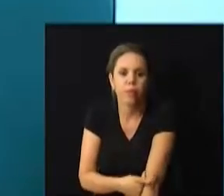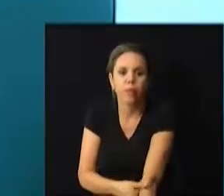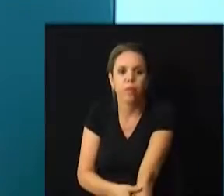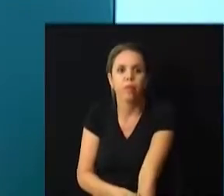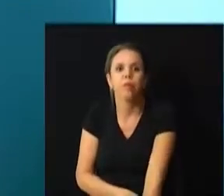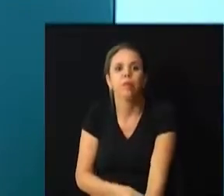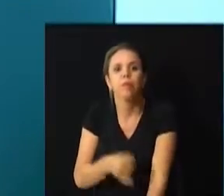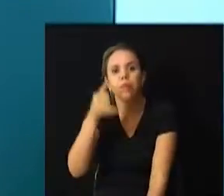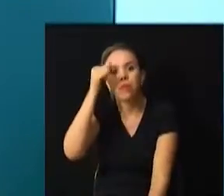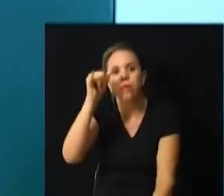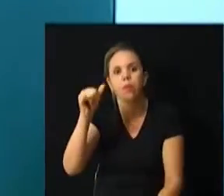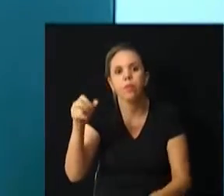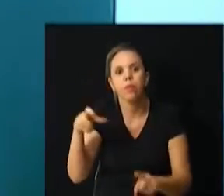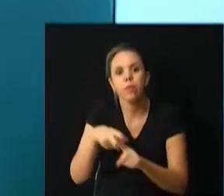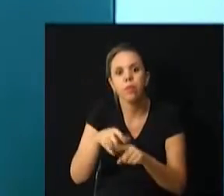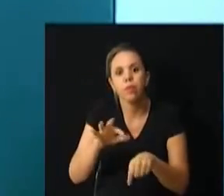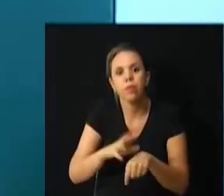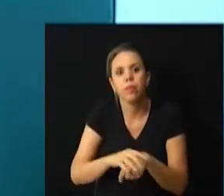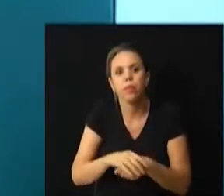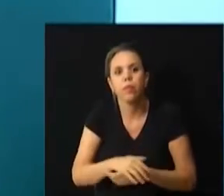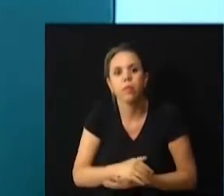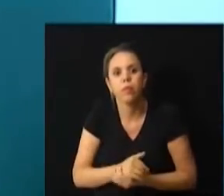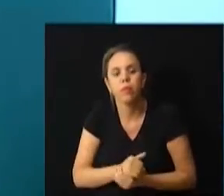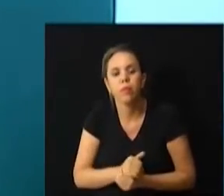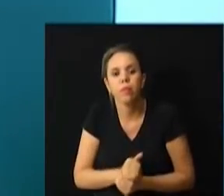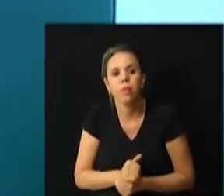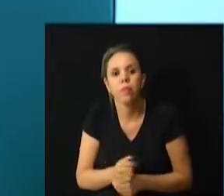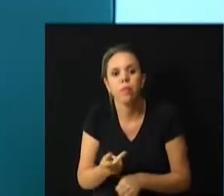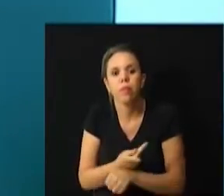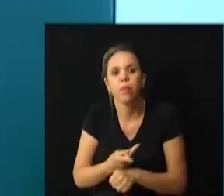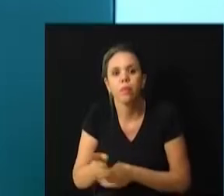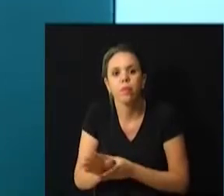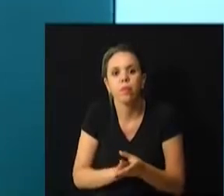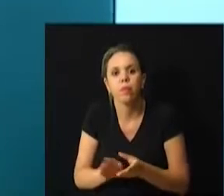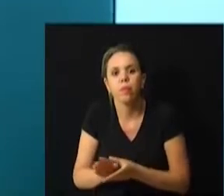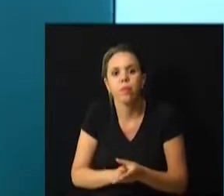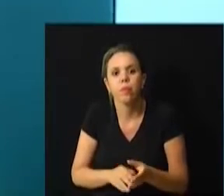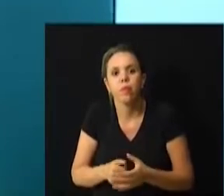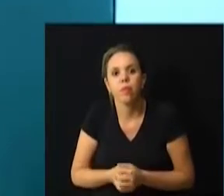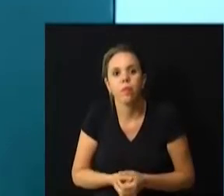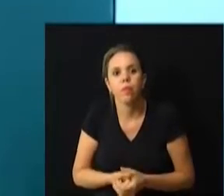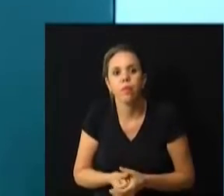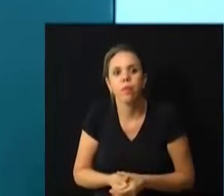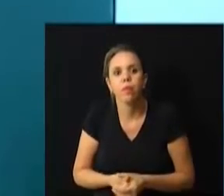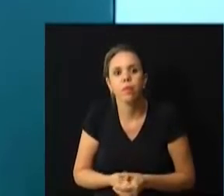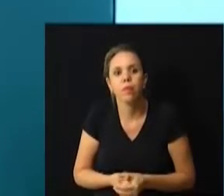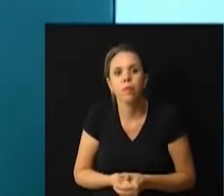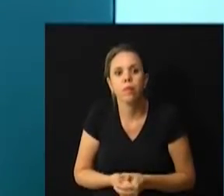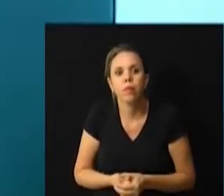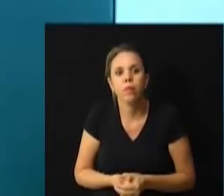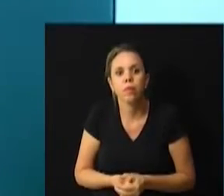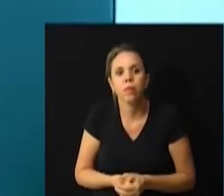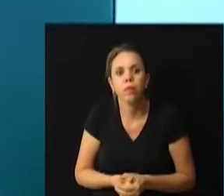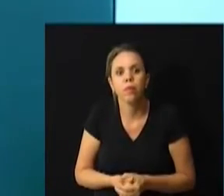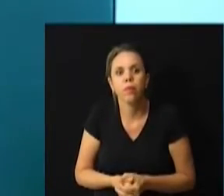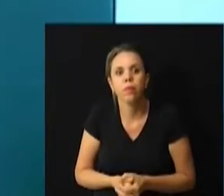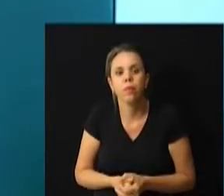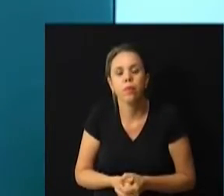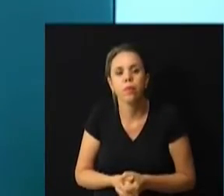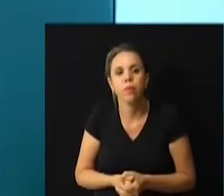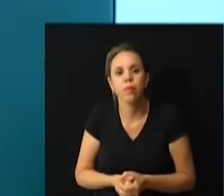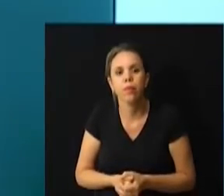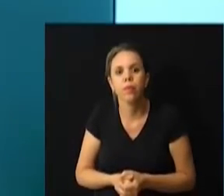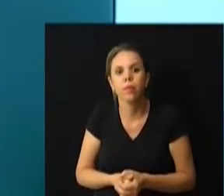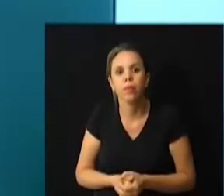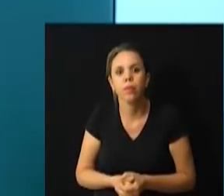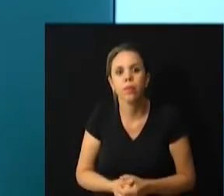vacina, né? Que vai prevenir esses acidentes, né? Procurar orientação, tá? Aqui no Veracruz nós